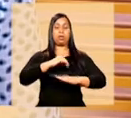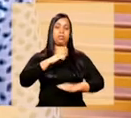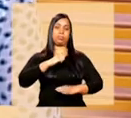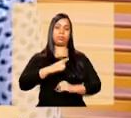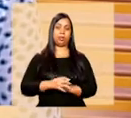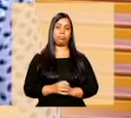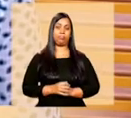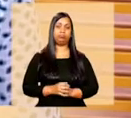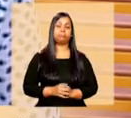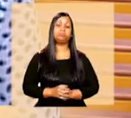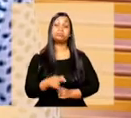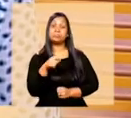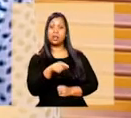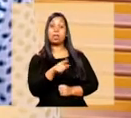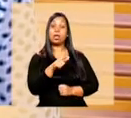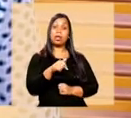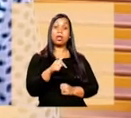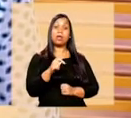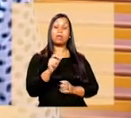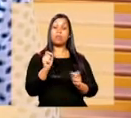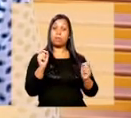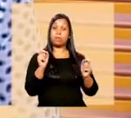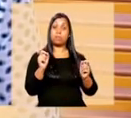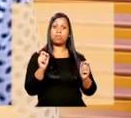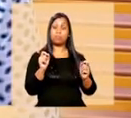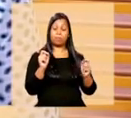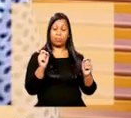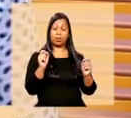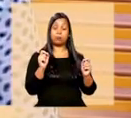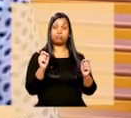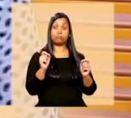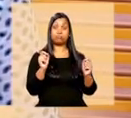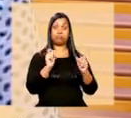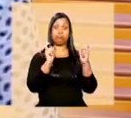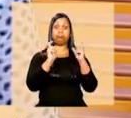carinho. Né? Ali é uma atenção que